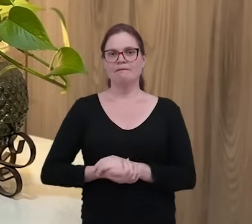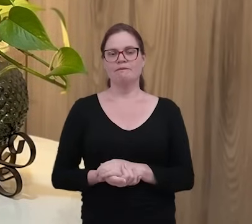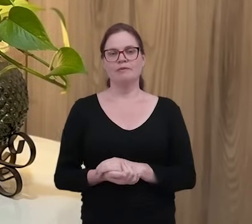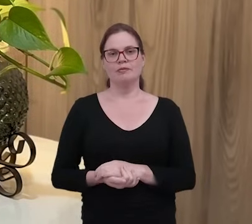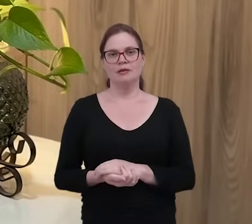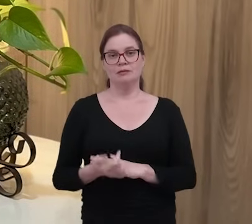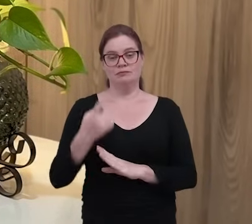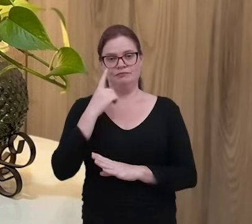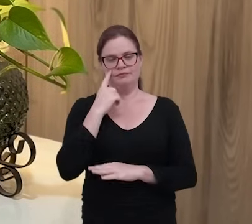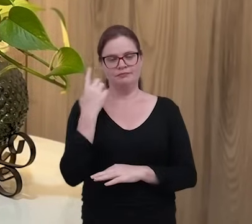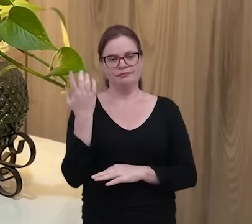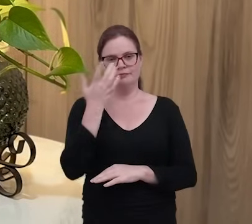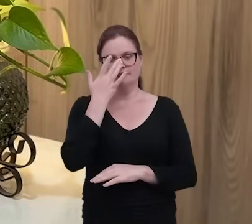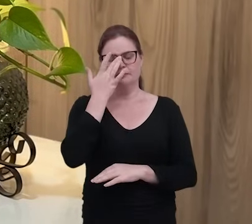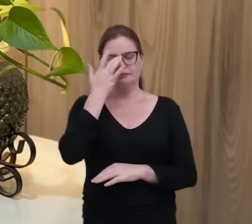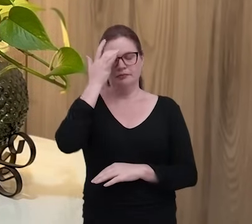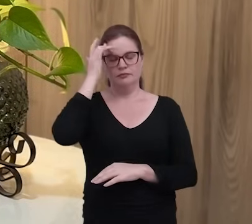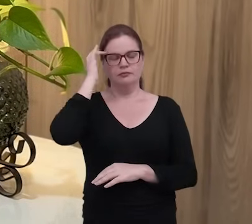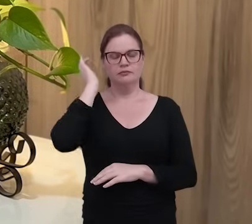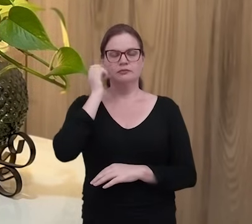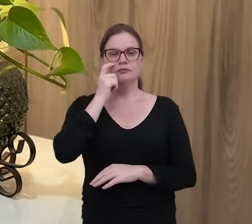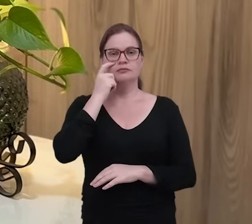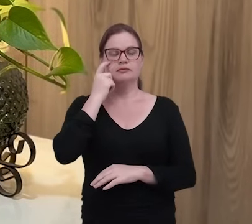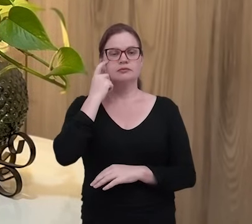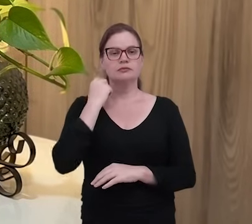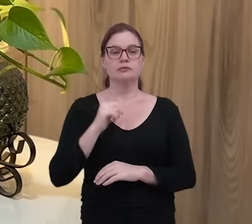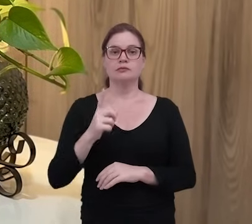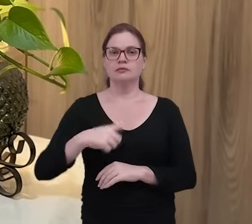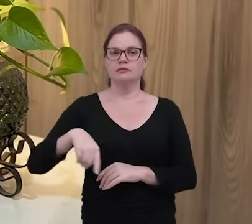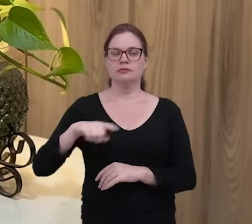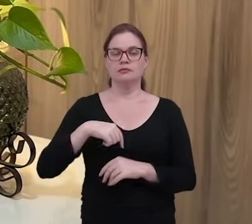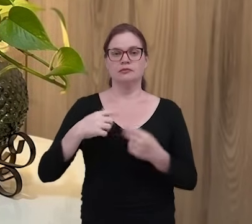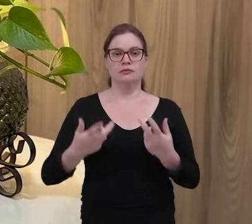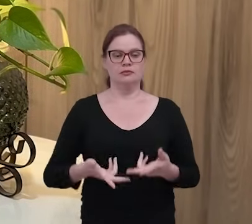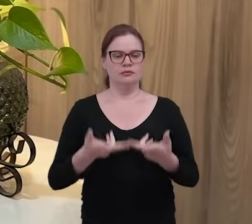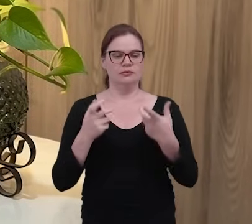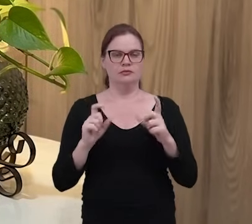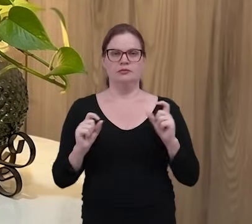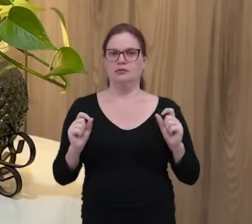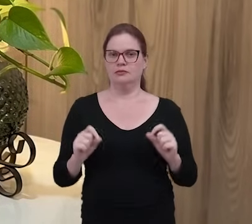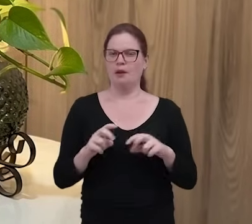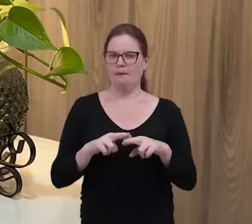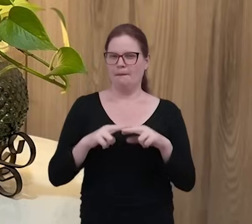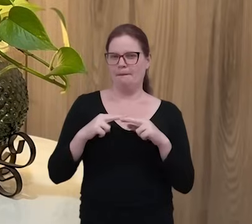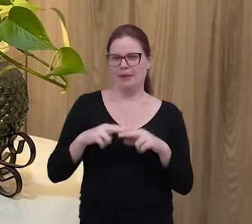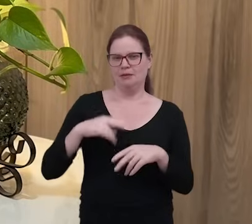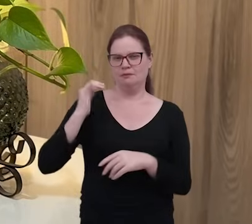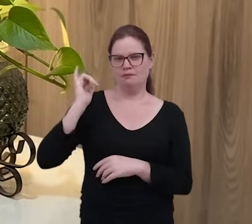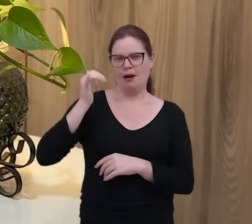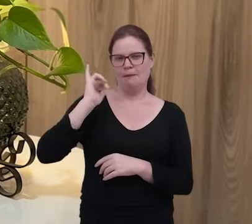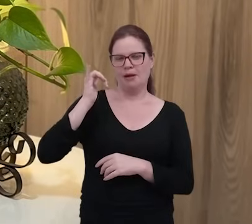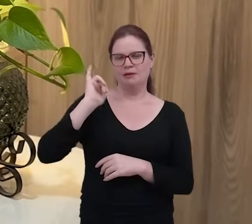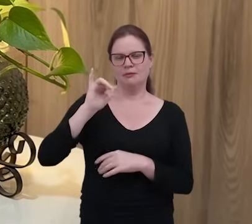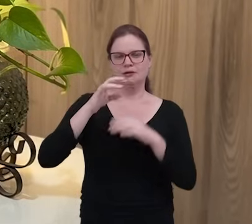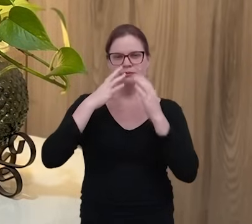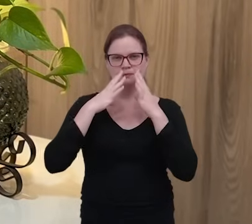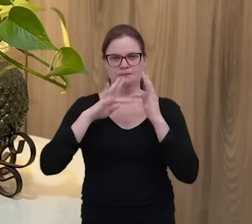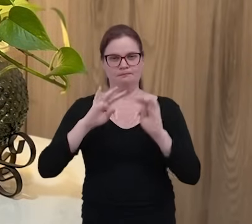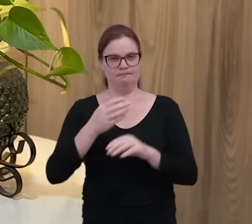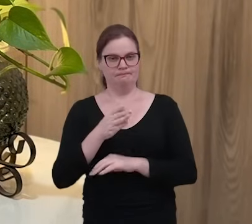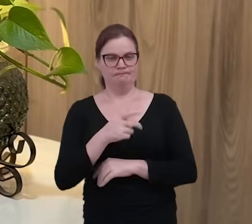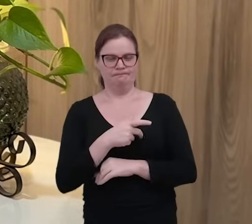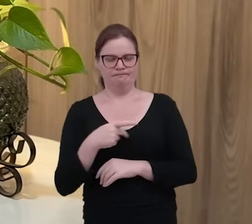Jesus. Eu vejo os irmãos, nós percebemos através dos relatos que foram passados